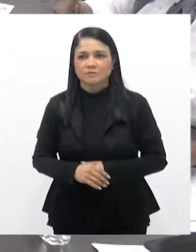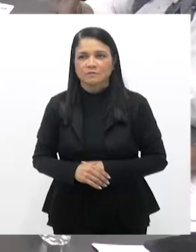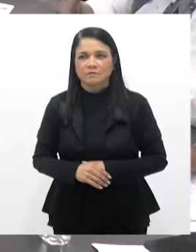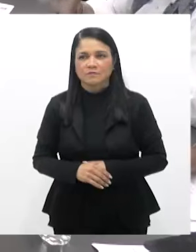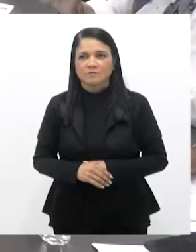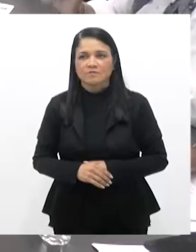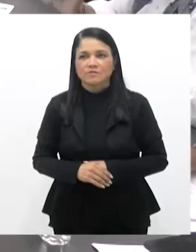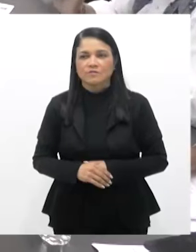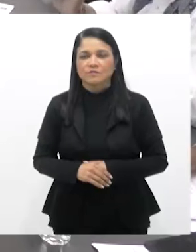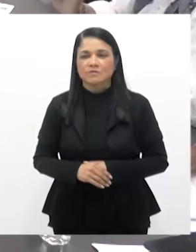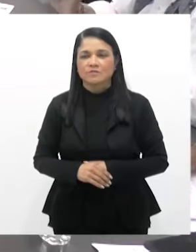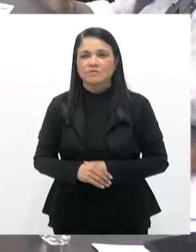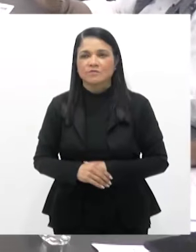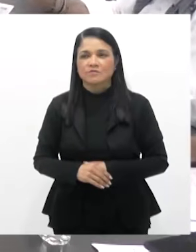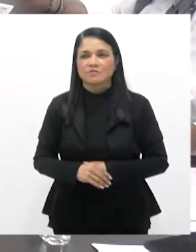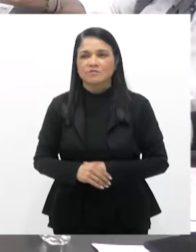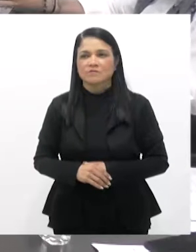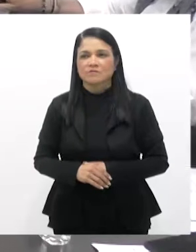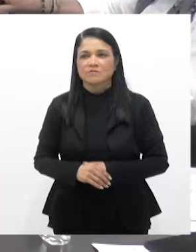Pedir aí Tem razão.